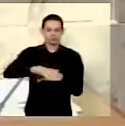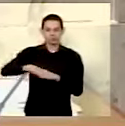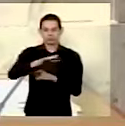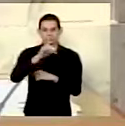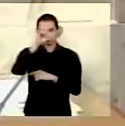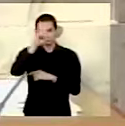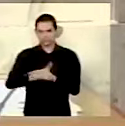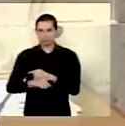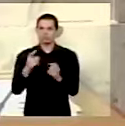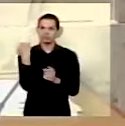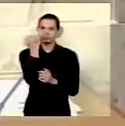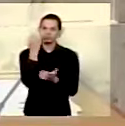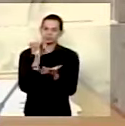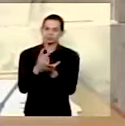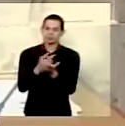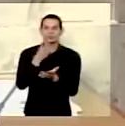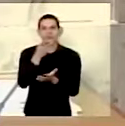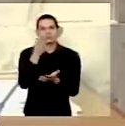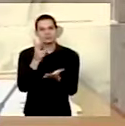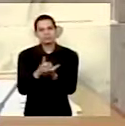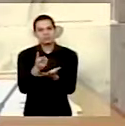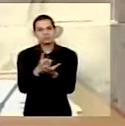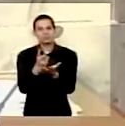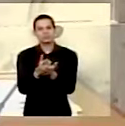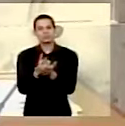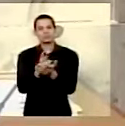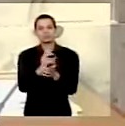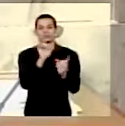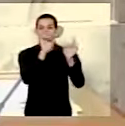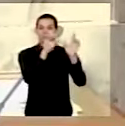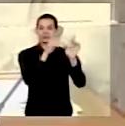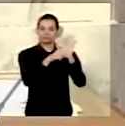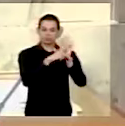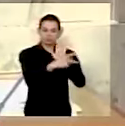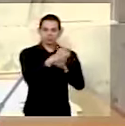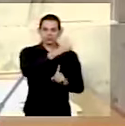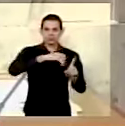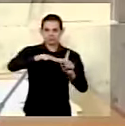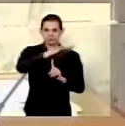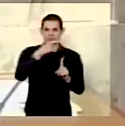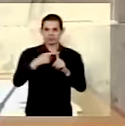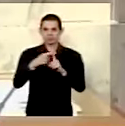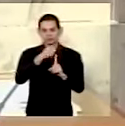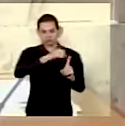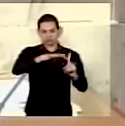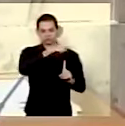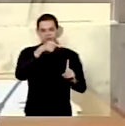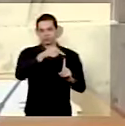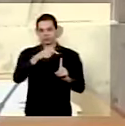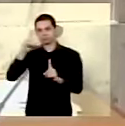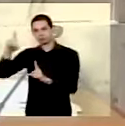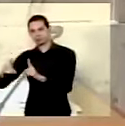demais repetir, são prerrogativas da sociedade, na medida em que ela é a beneficiária